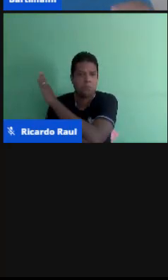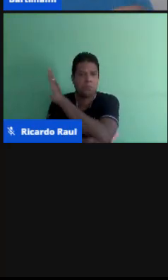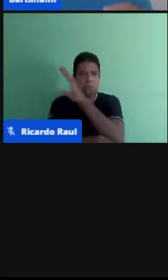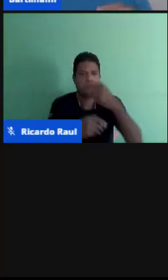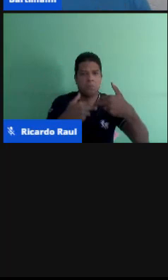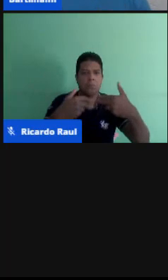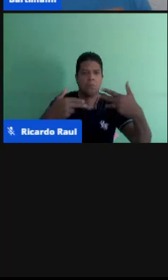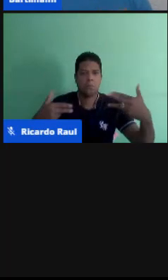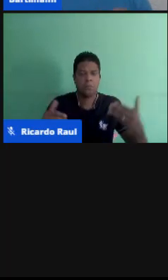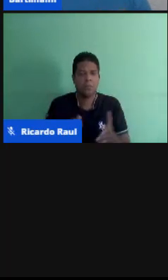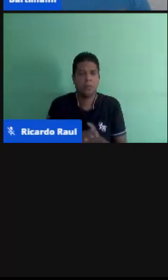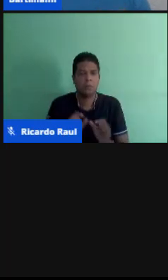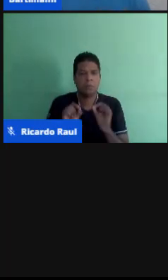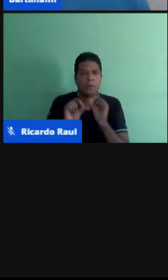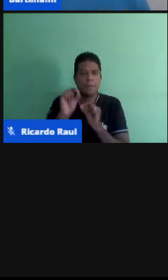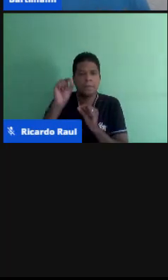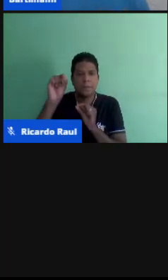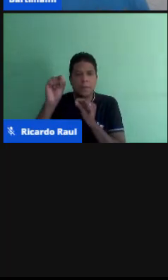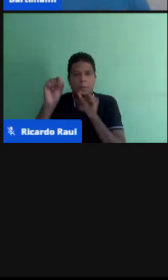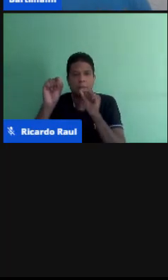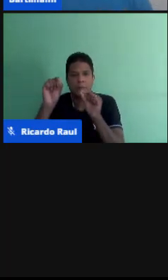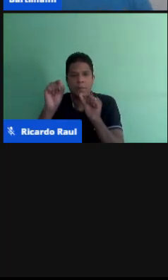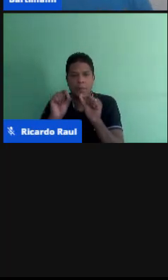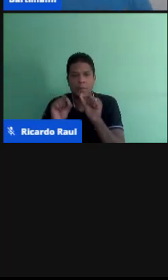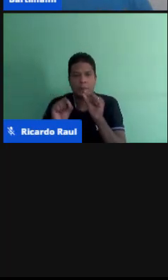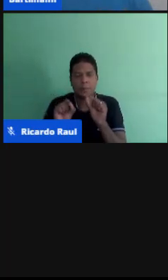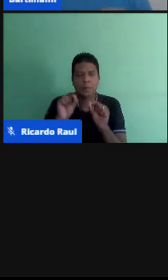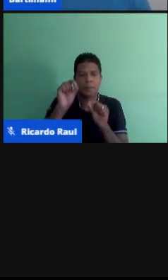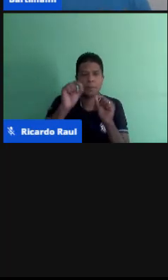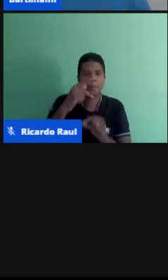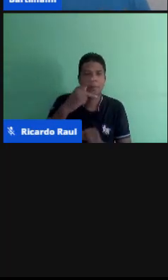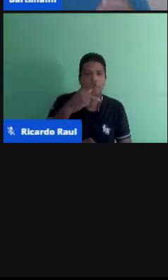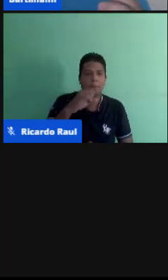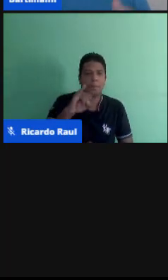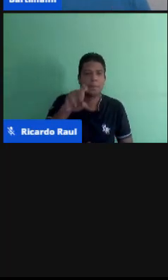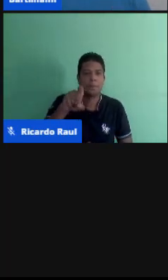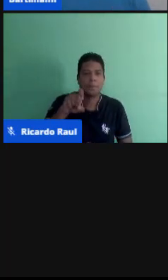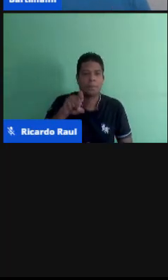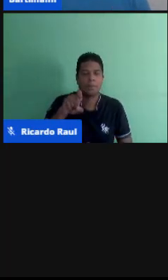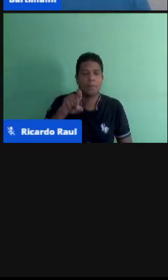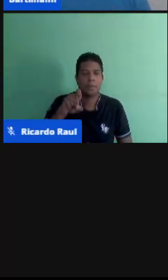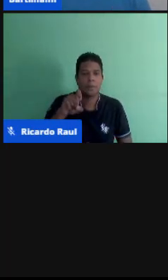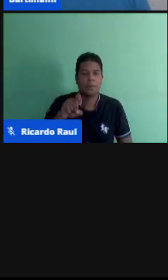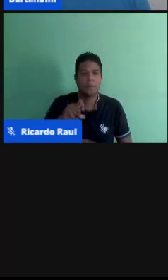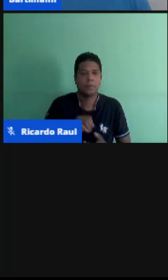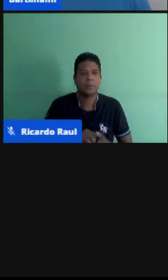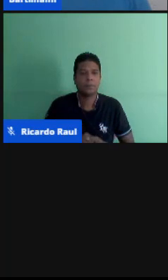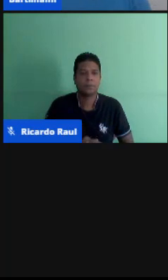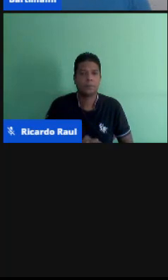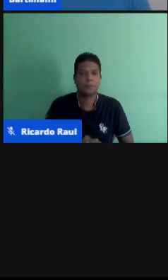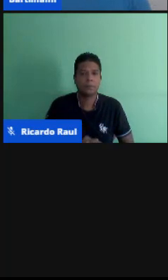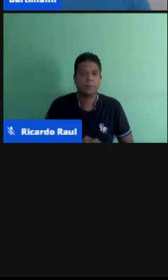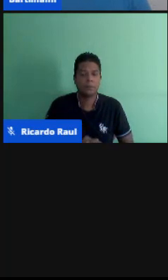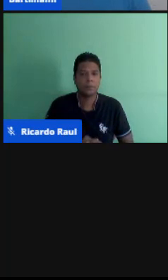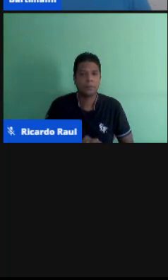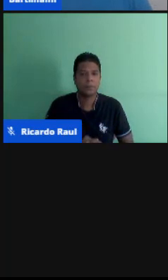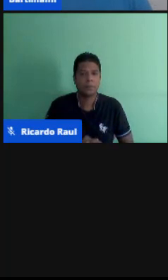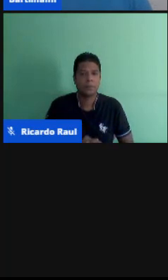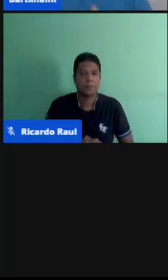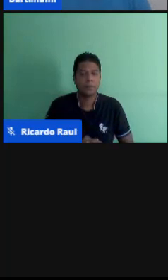identifica pixels com características similares e agrupa, permitindo com que a máquina,